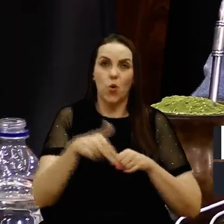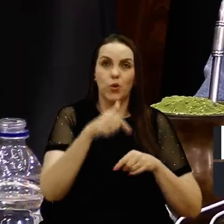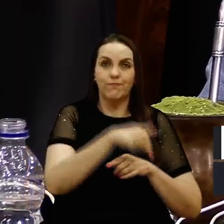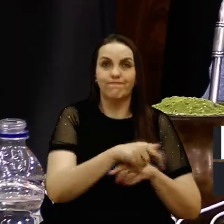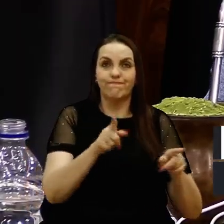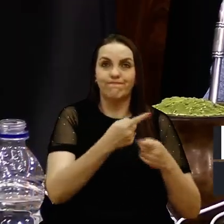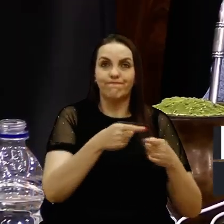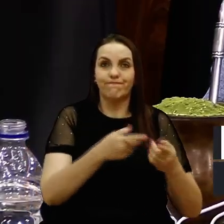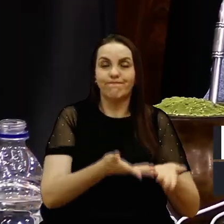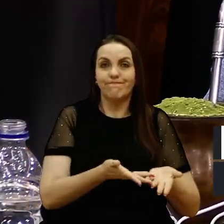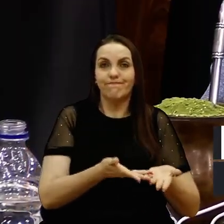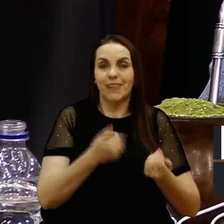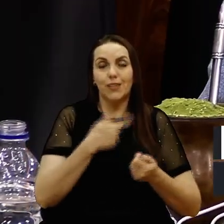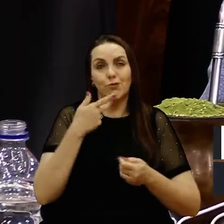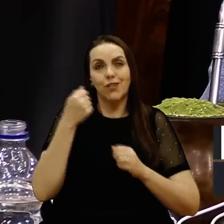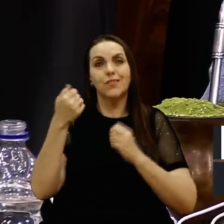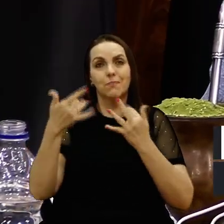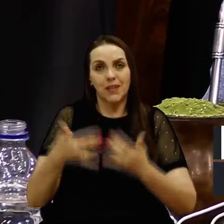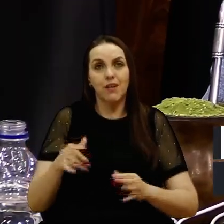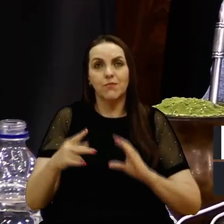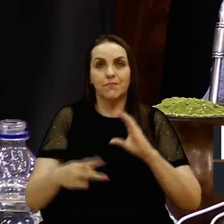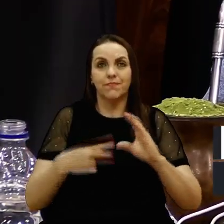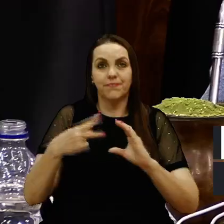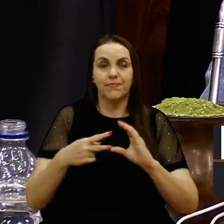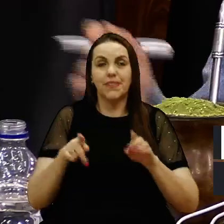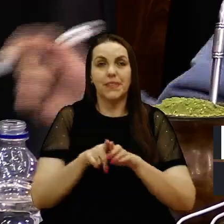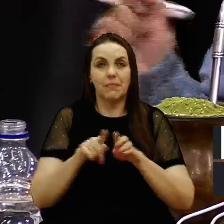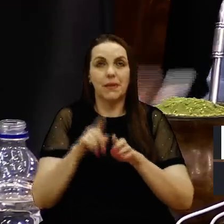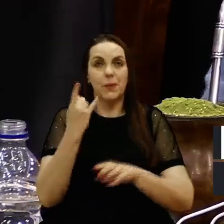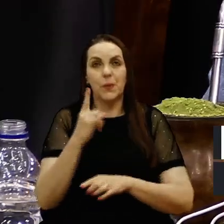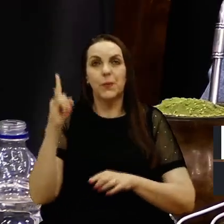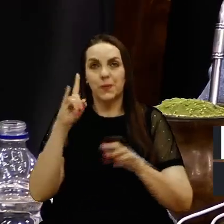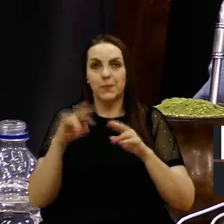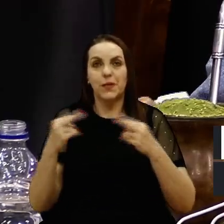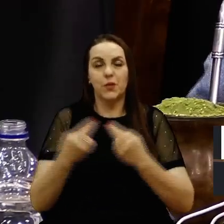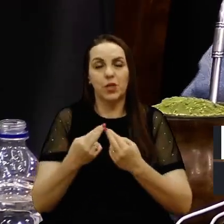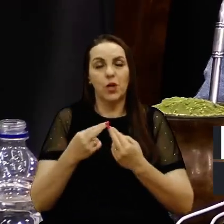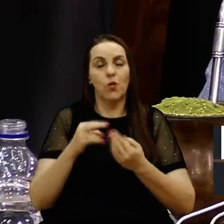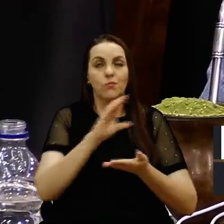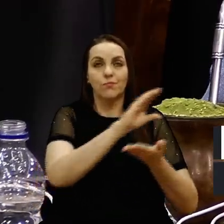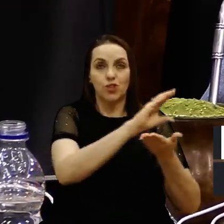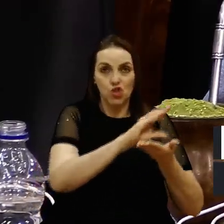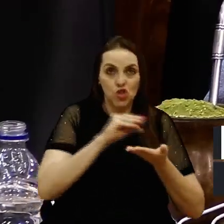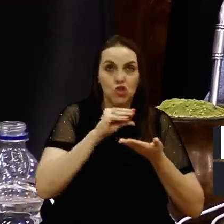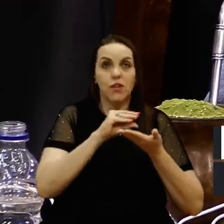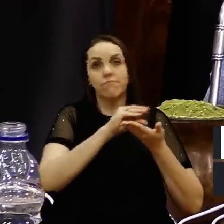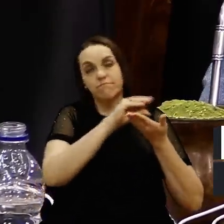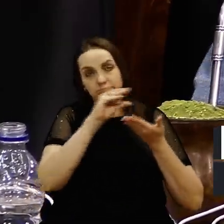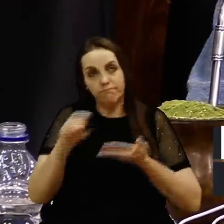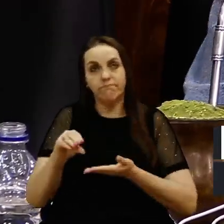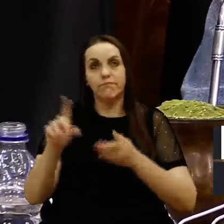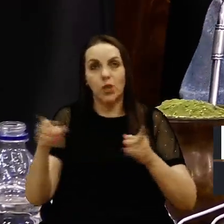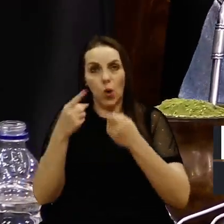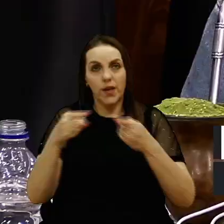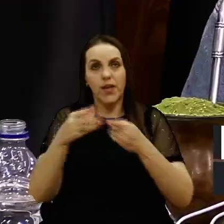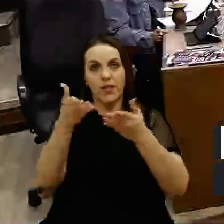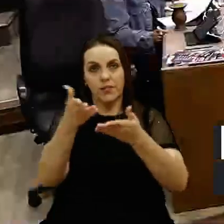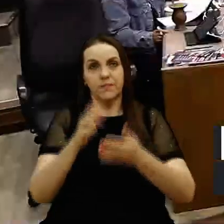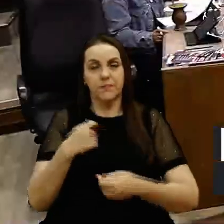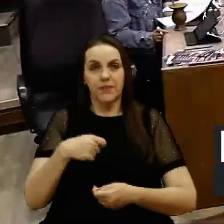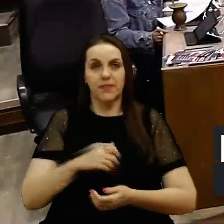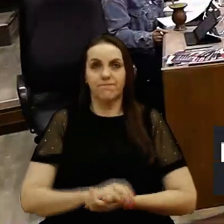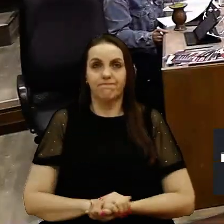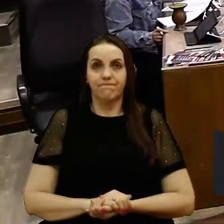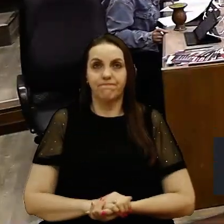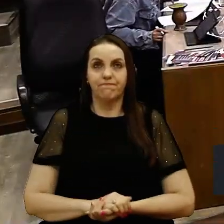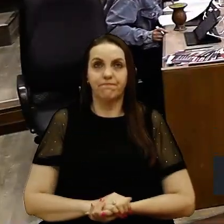Câmara e não podemos deixar de falar nesta última sessão. Então, que se tire verba de lá e se coloque na orquestra. Muito obrigada. Obrigado.